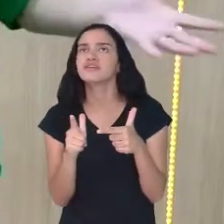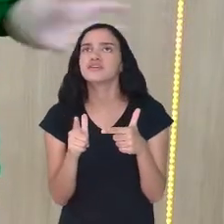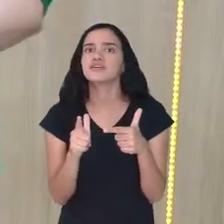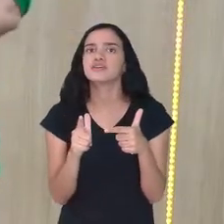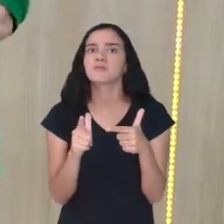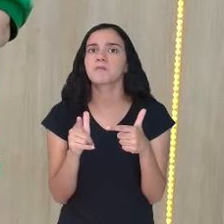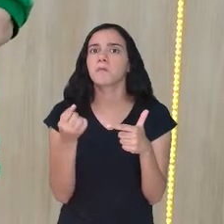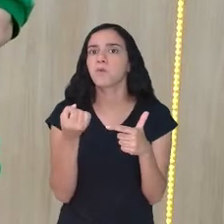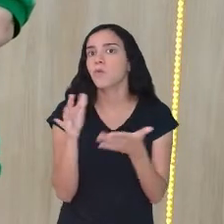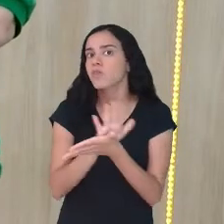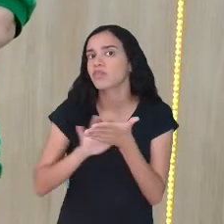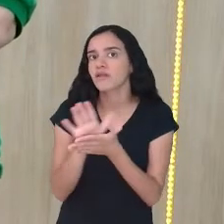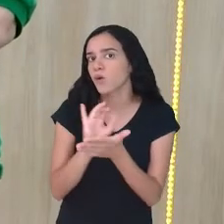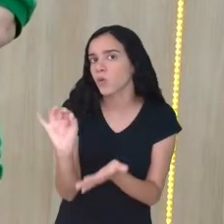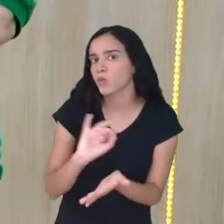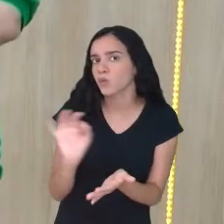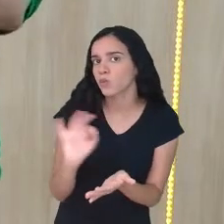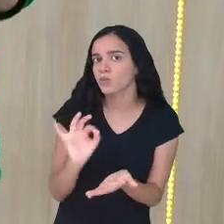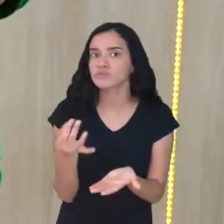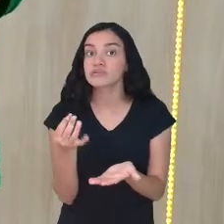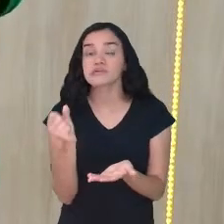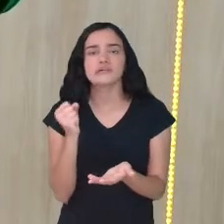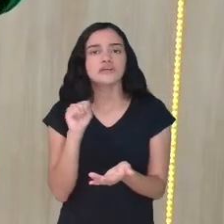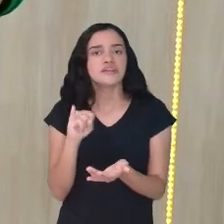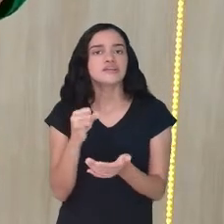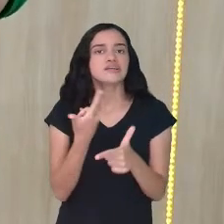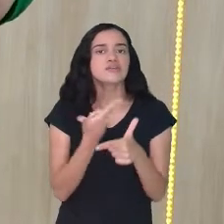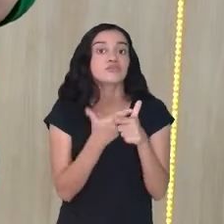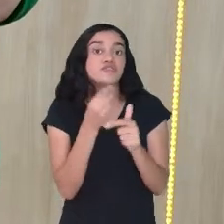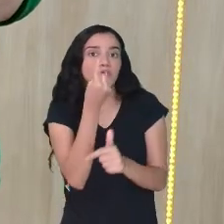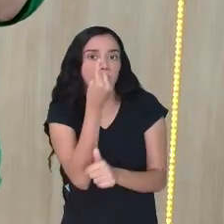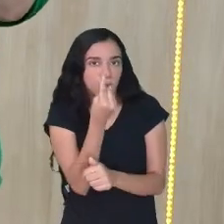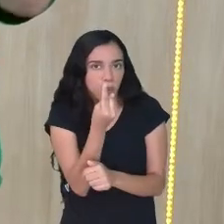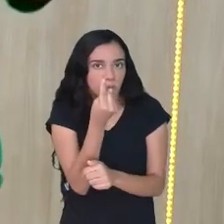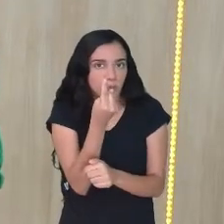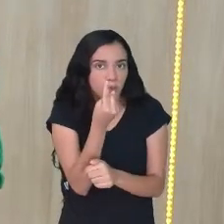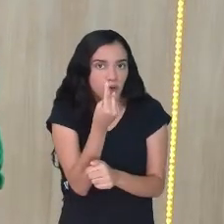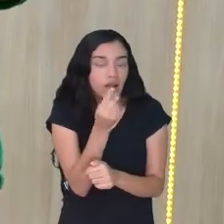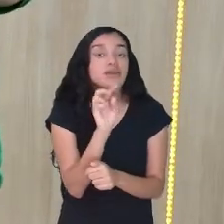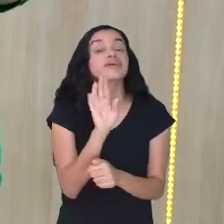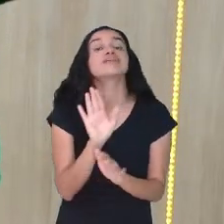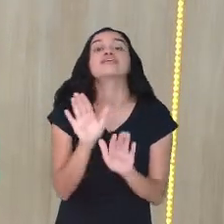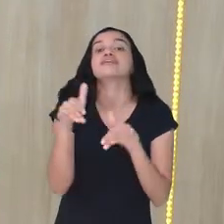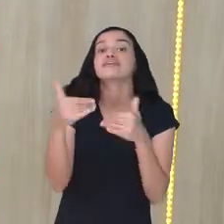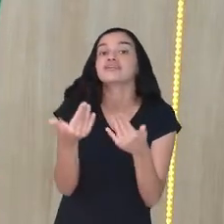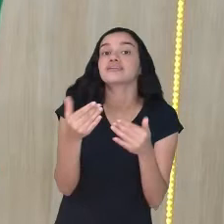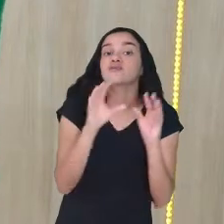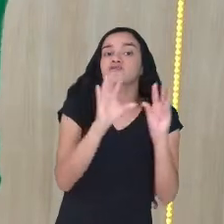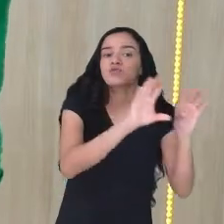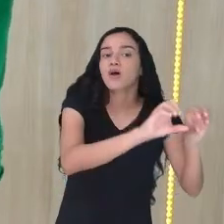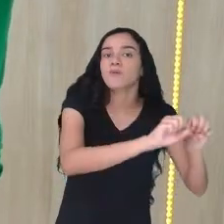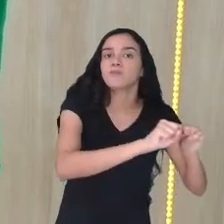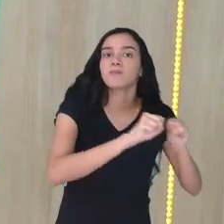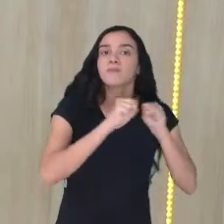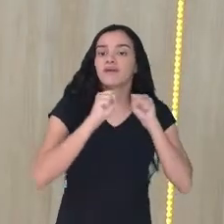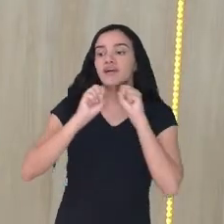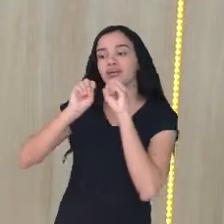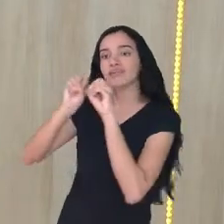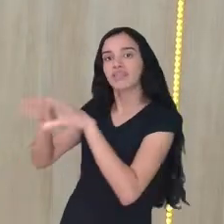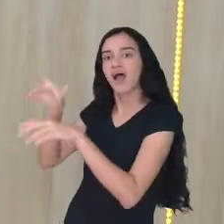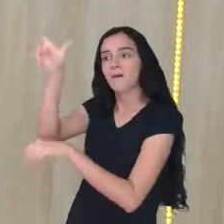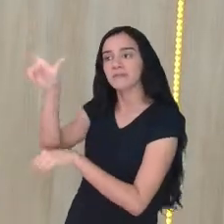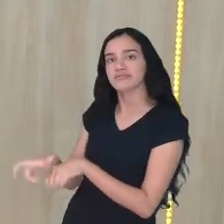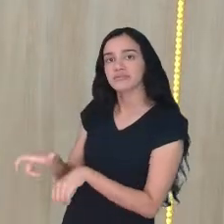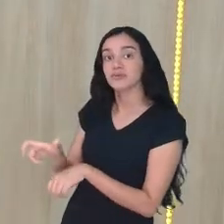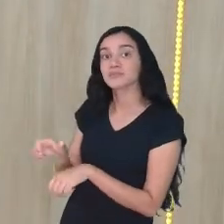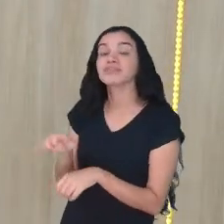por ninguém? Se eu dividir para um só, então eu vou pegar aquilo e vou dar todinho para aquela pessoa. Se